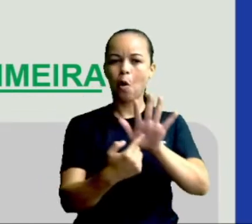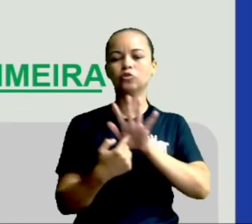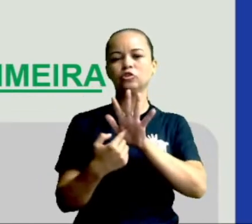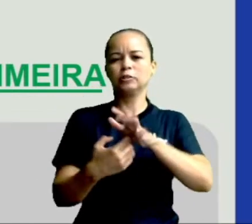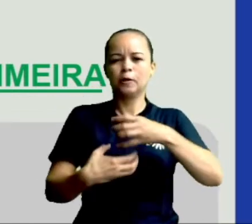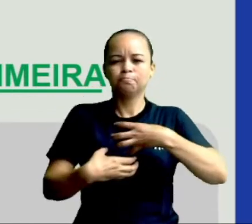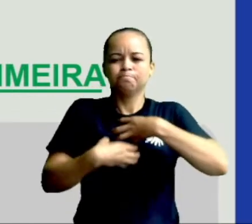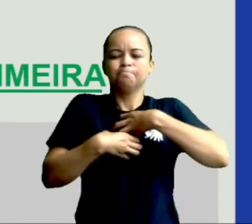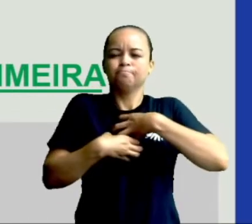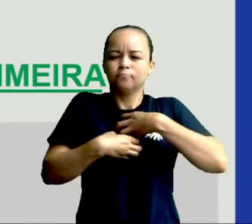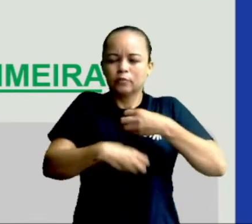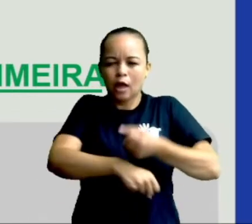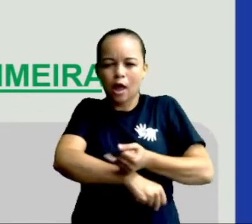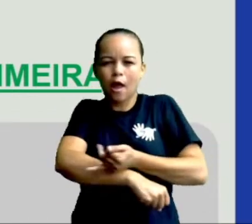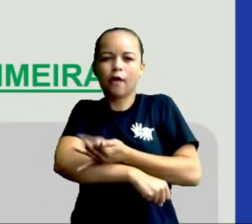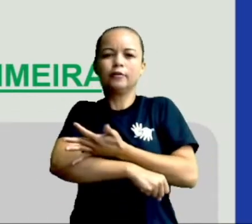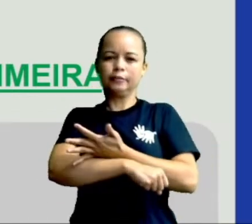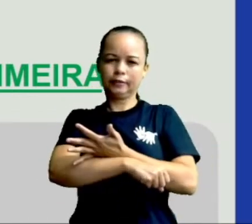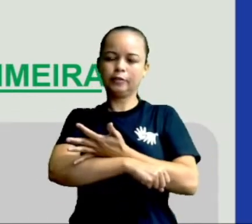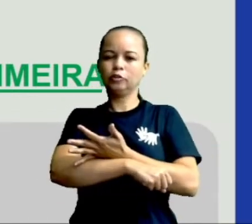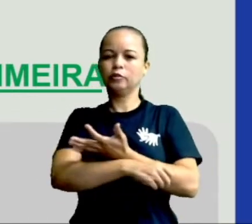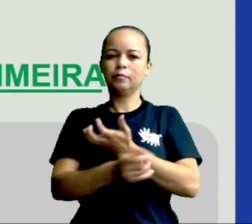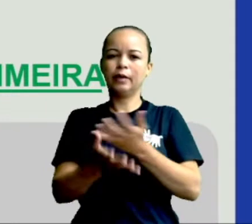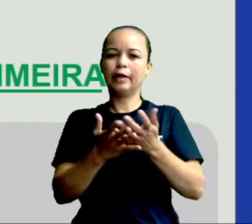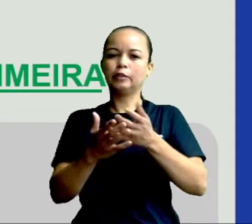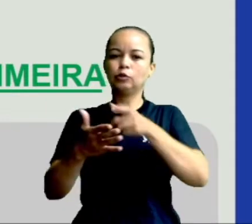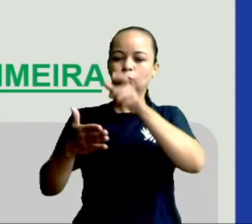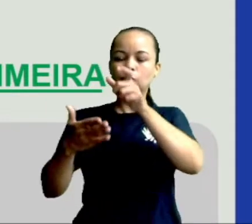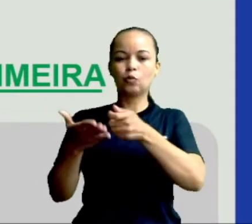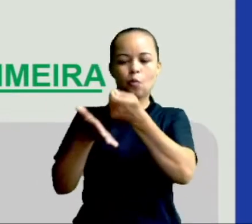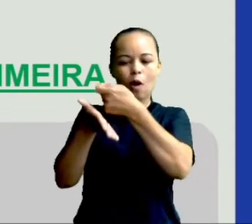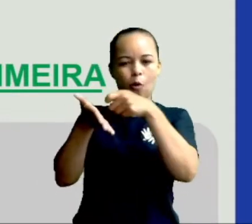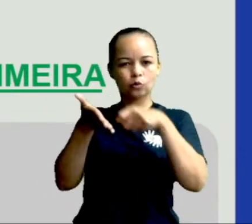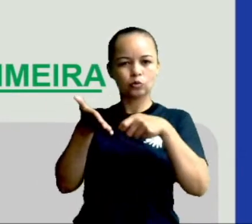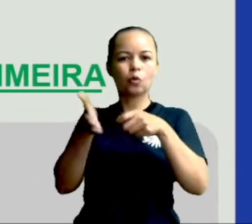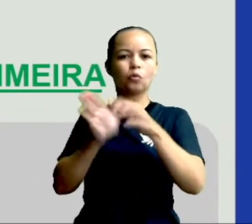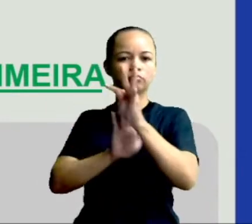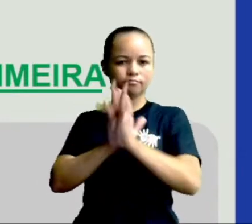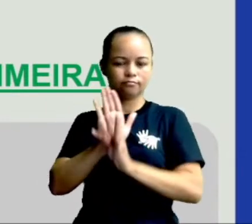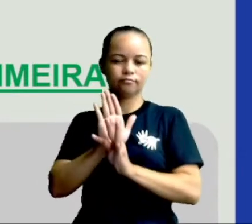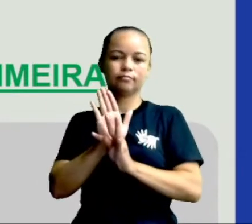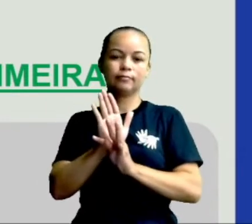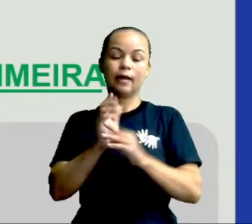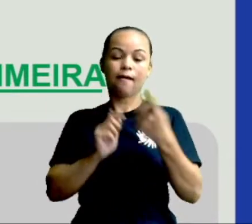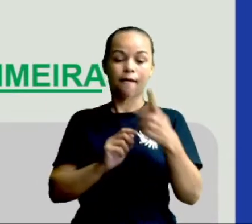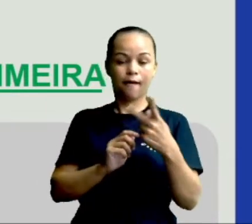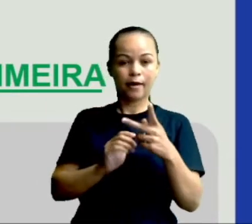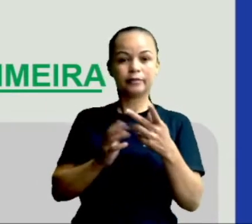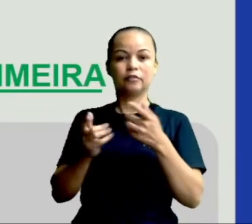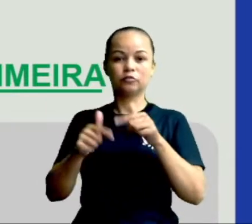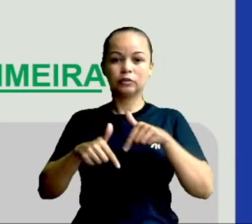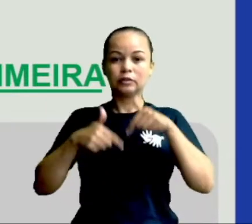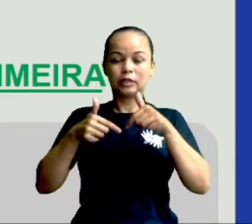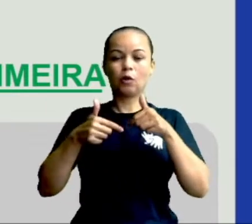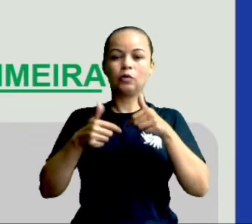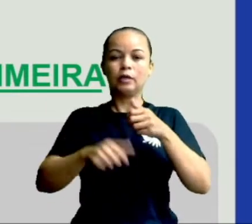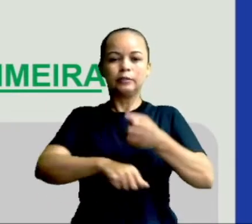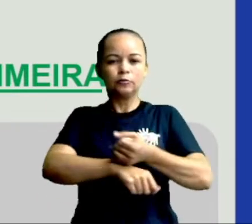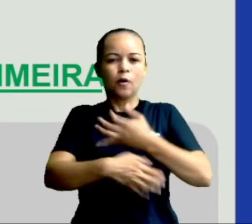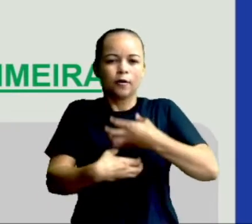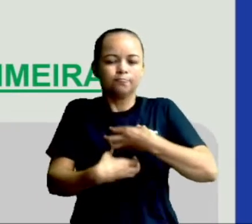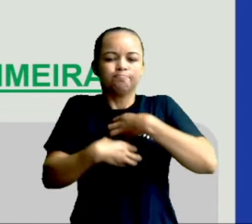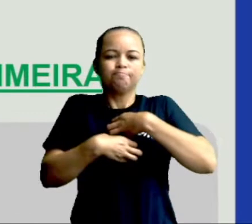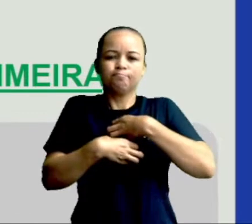os sentimentos, as emoções do autor do texto. Ou seja, essa função da linguagem, a função emotiva,